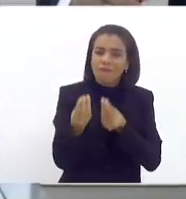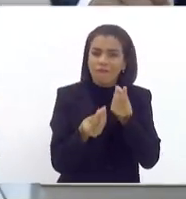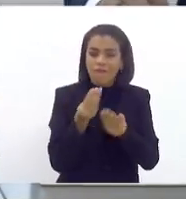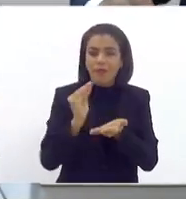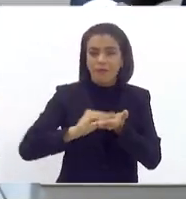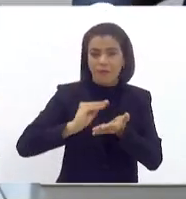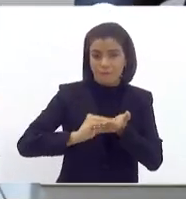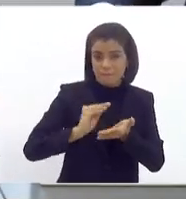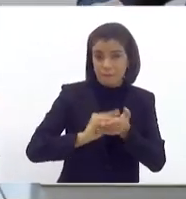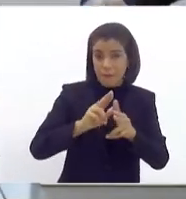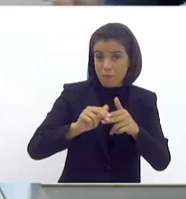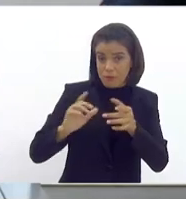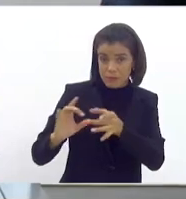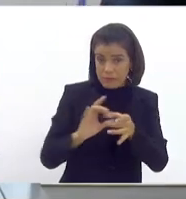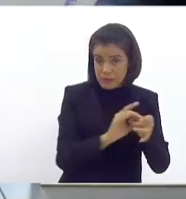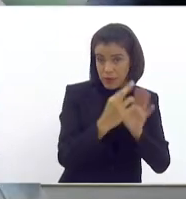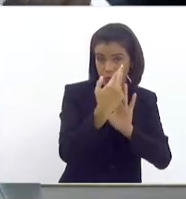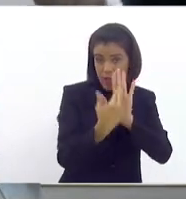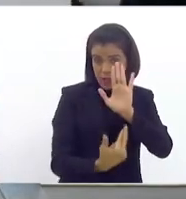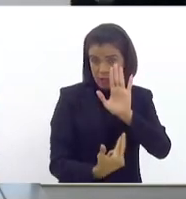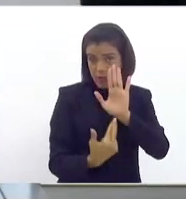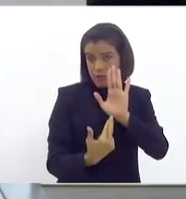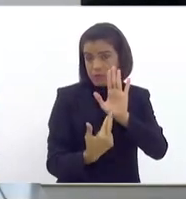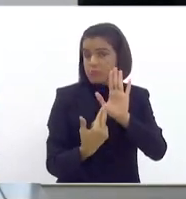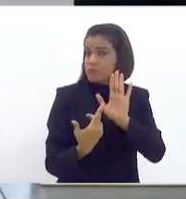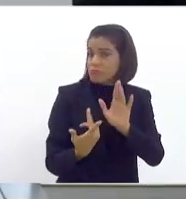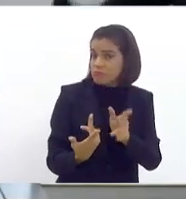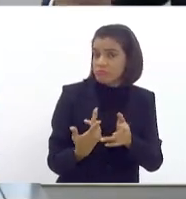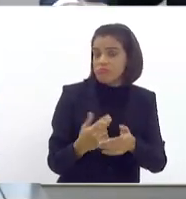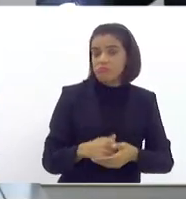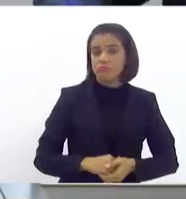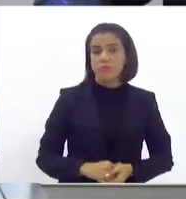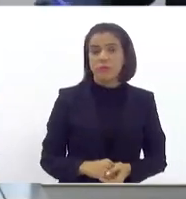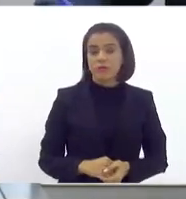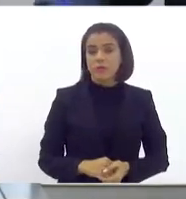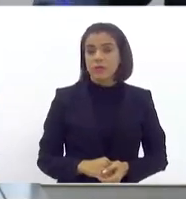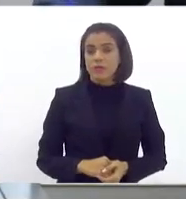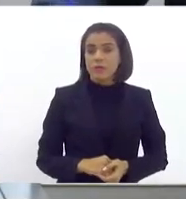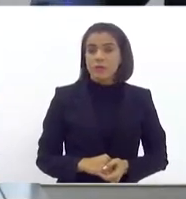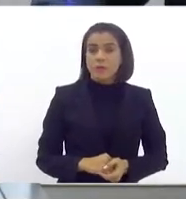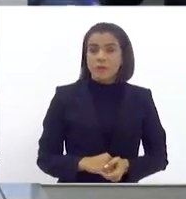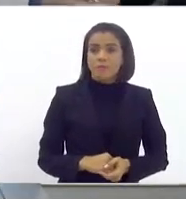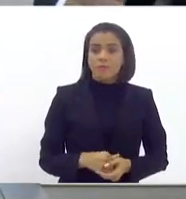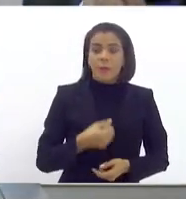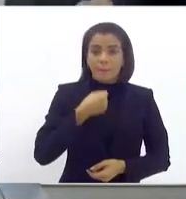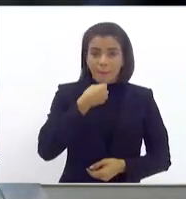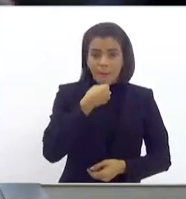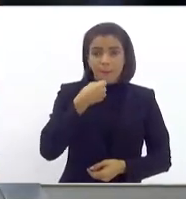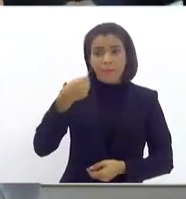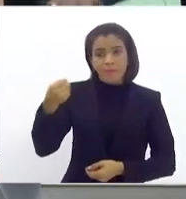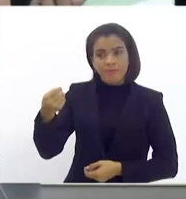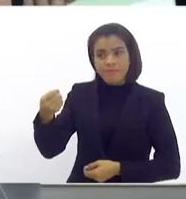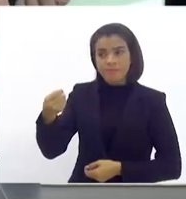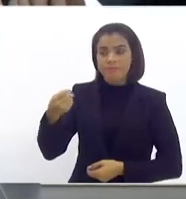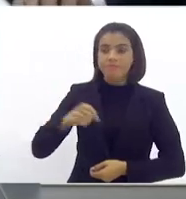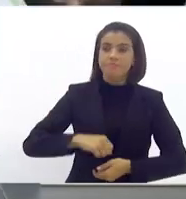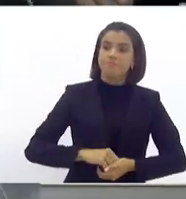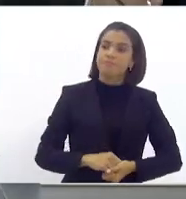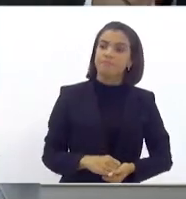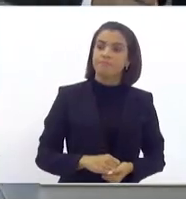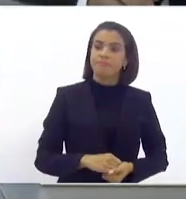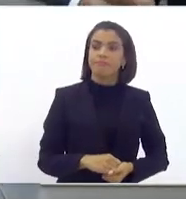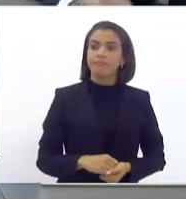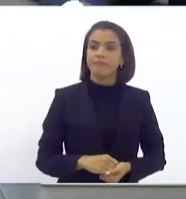matéria. Então é nesse sentido o relatório, as razões de recurso. De qualquer forma, passo para a palavra a Vossa Excelência e, na